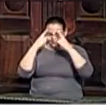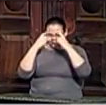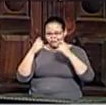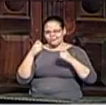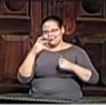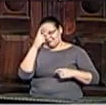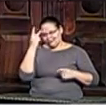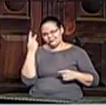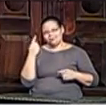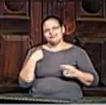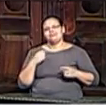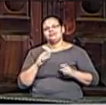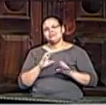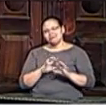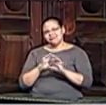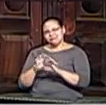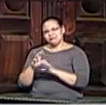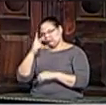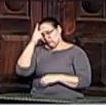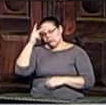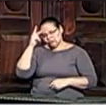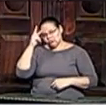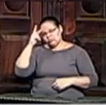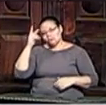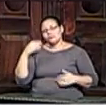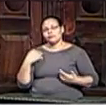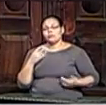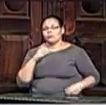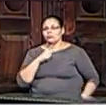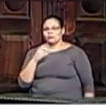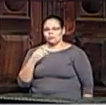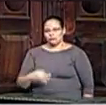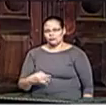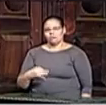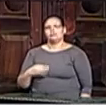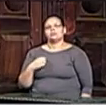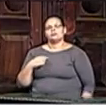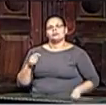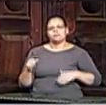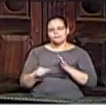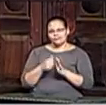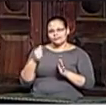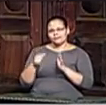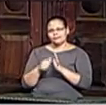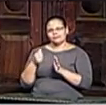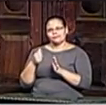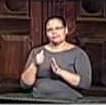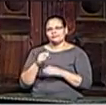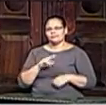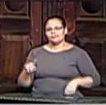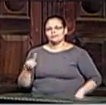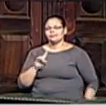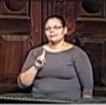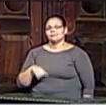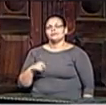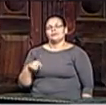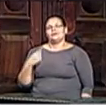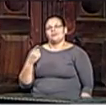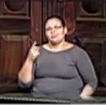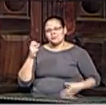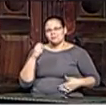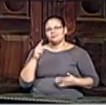violentar as pessoas dessa região. E eu tenho certeza que a atuação brilhante só não é mais ainda a mancha